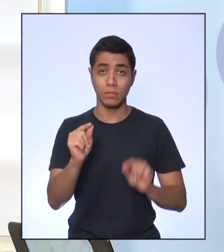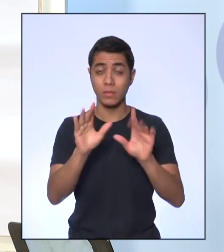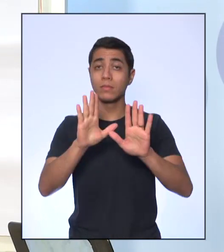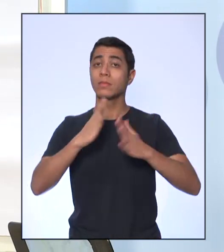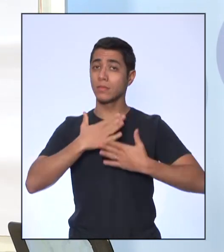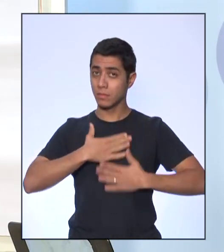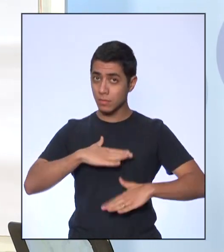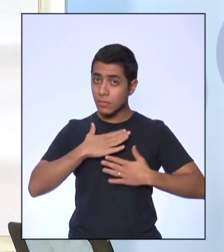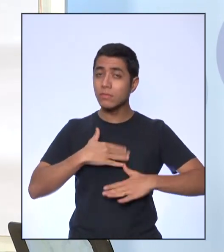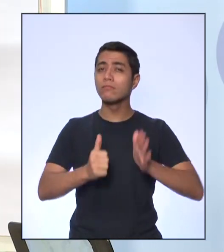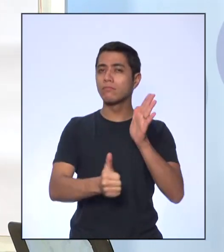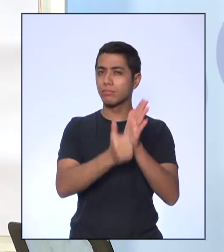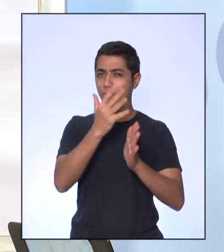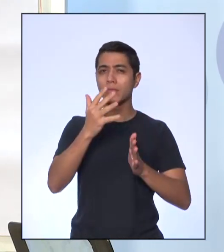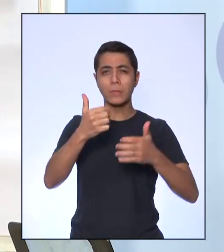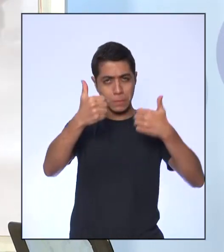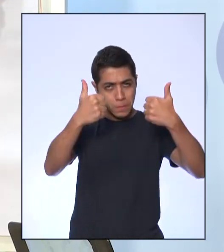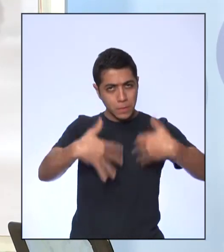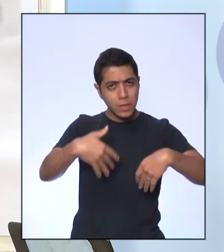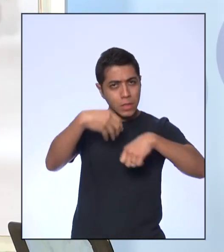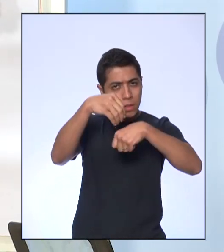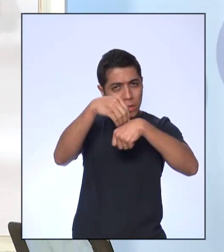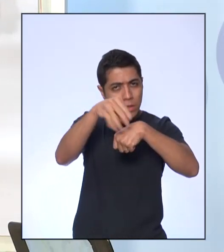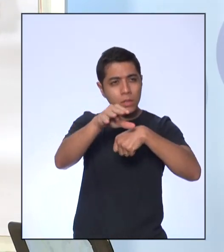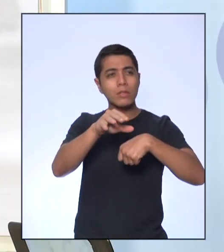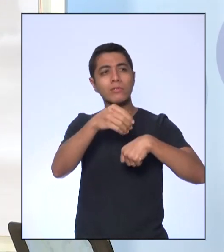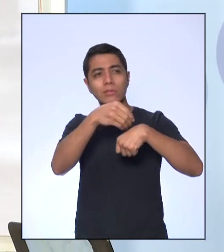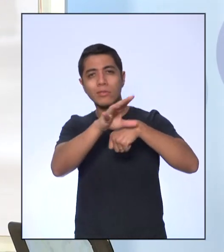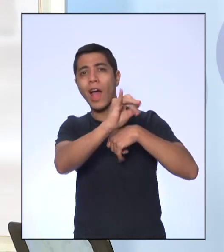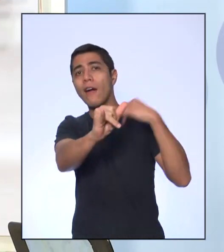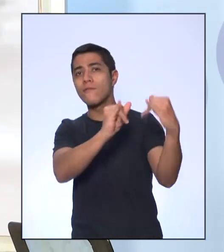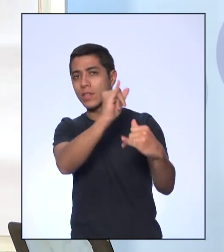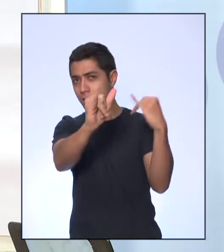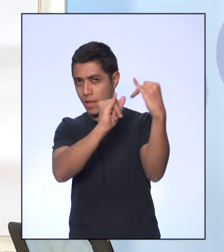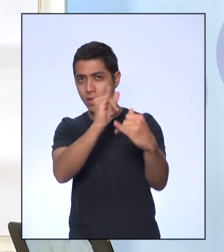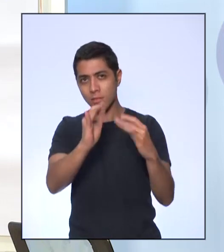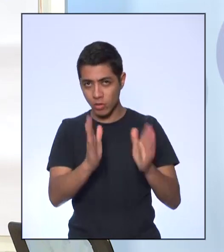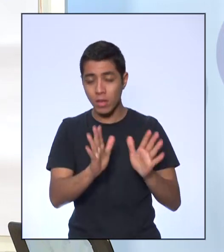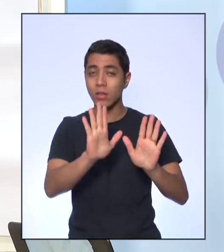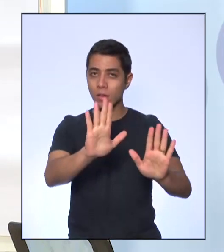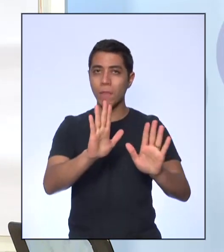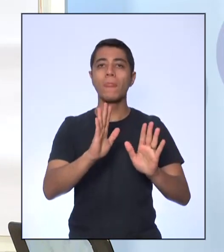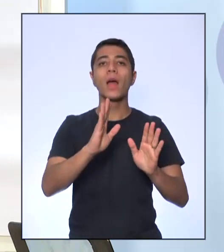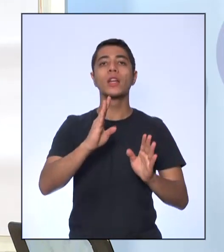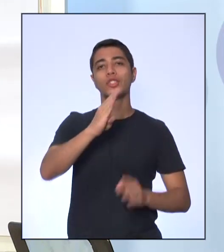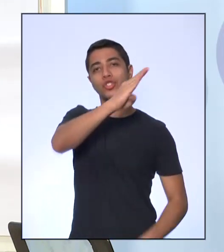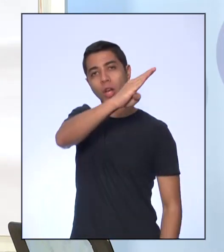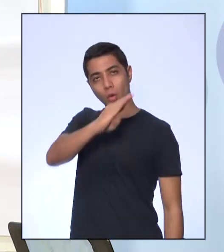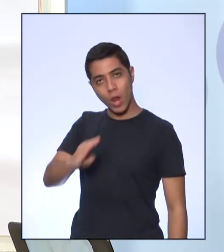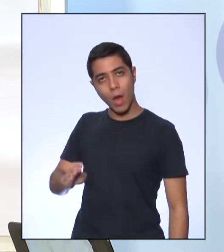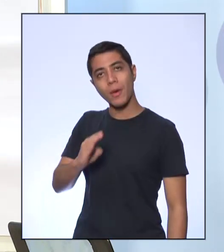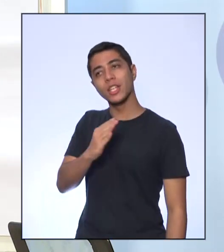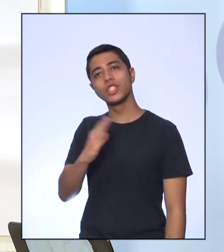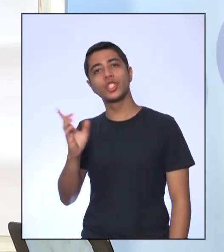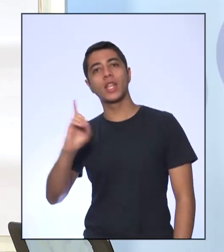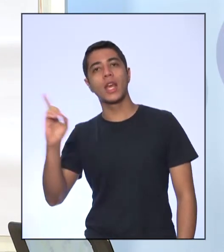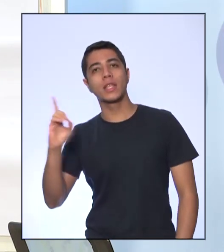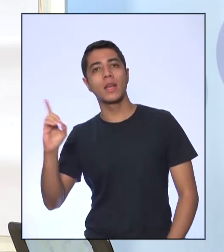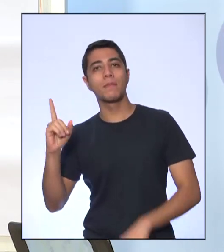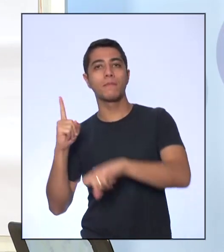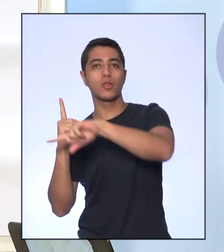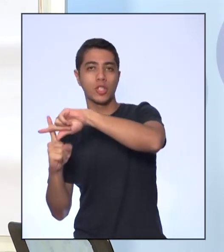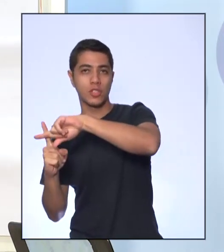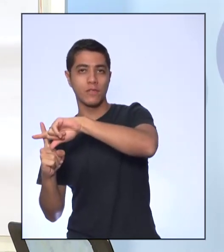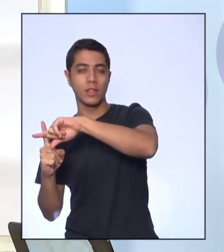vocês que para a direita, a diagonal para a direita é positiva, para a esquerda, a diagonal é negativa.